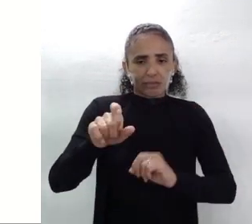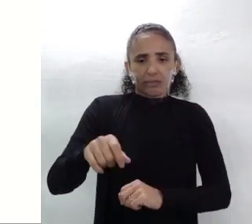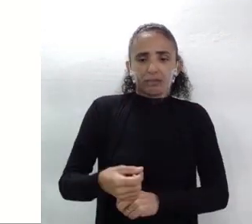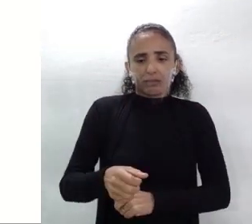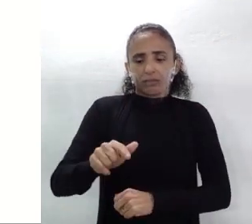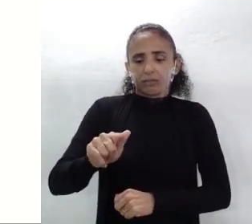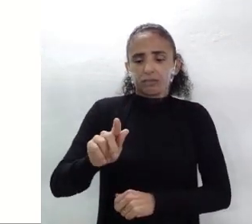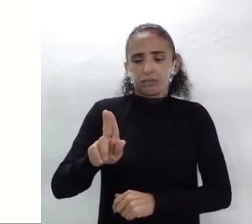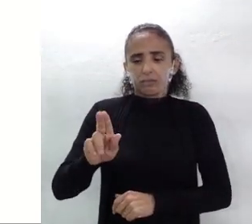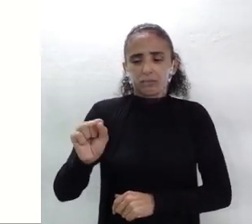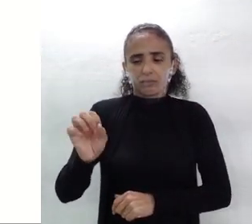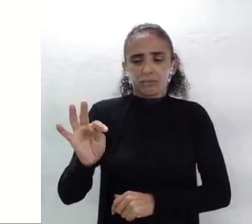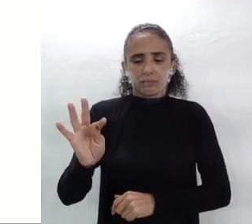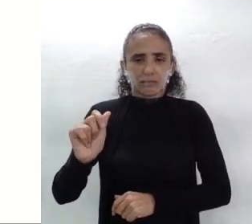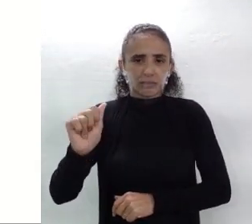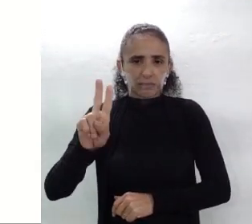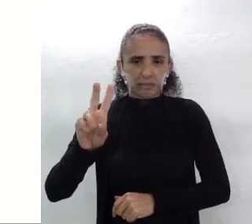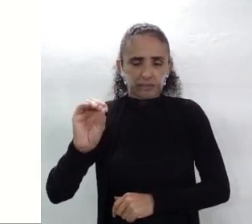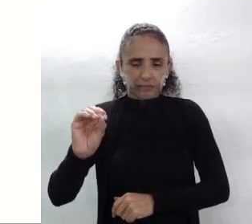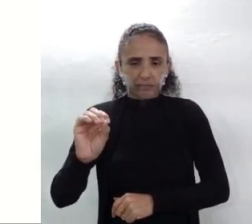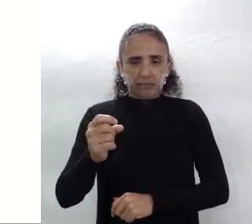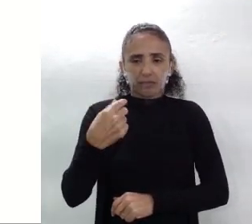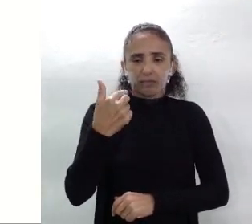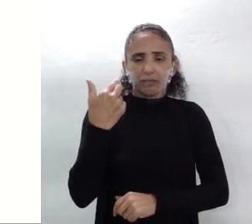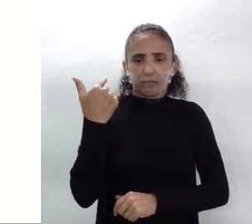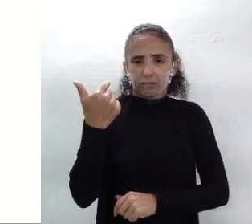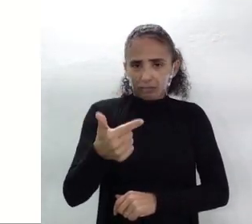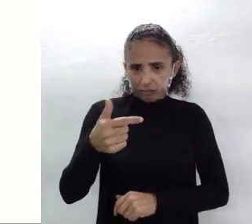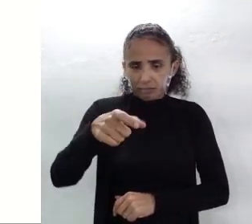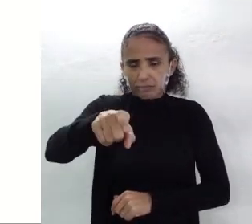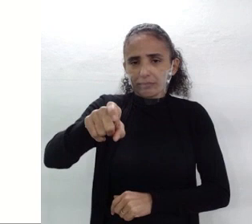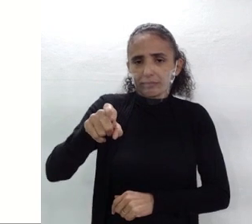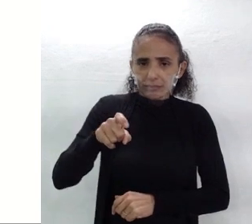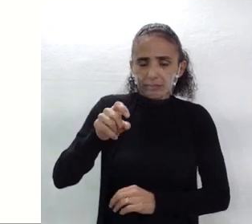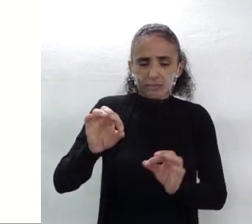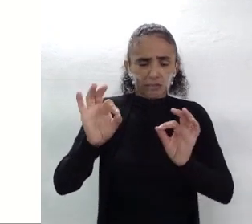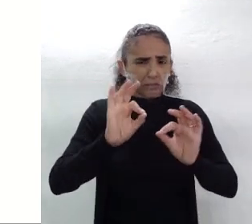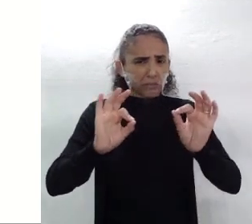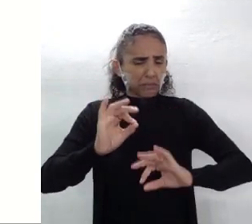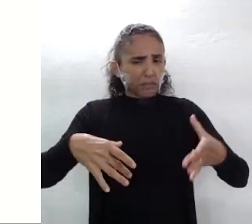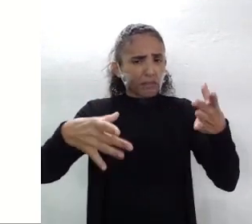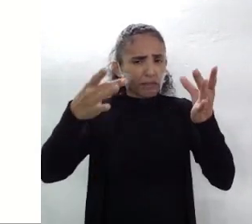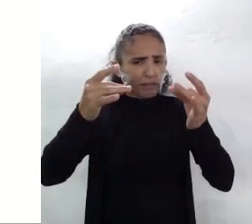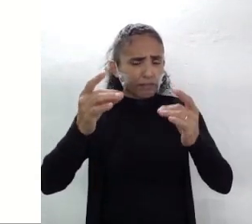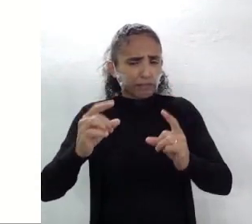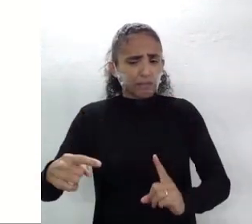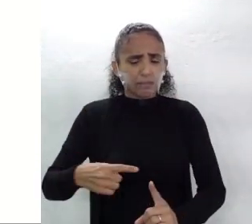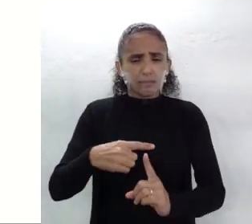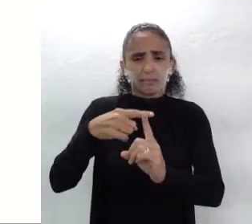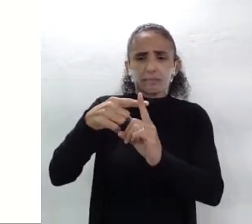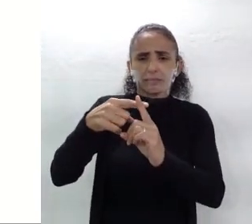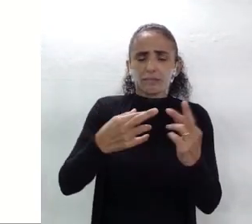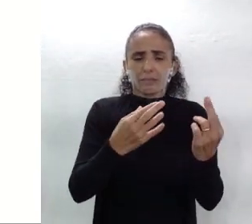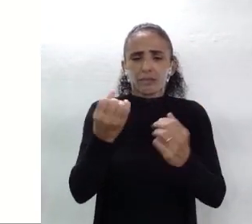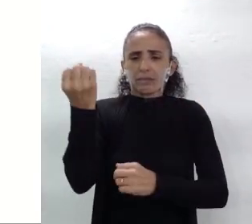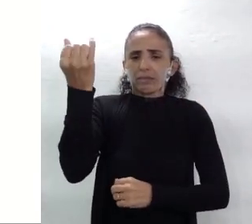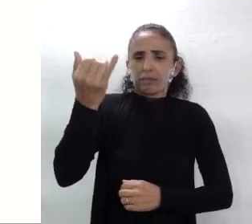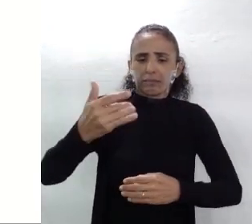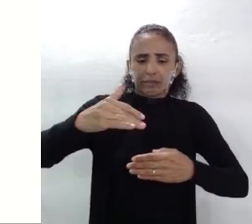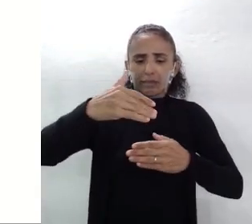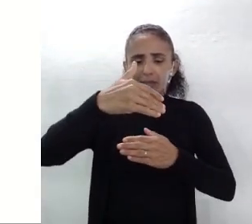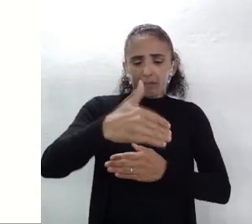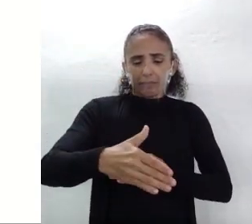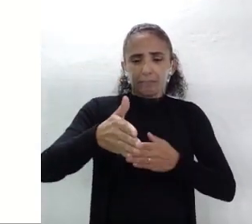2x. E Felipe só tem 1. Mas se eu somar 2x mais x, vai ser igual à quantidade de caixas que o